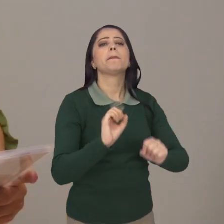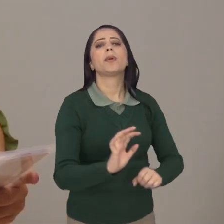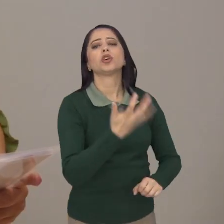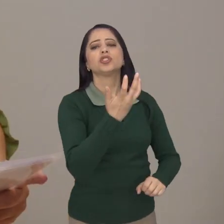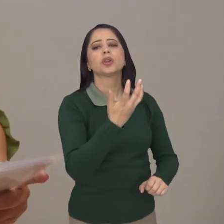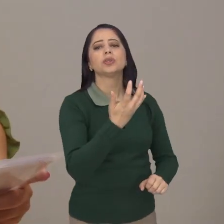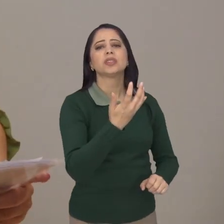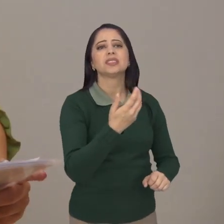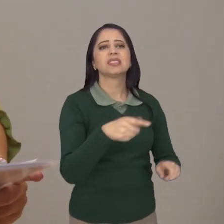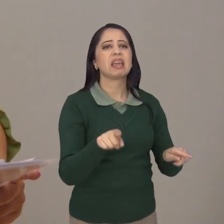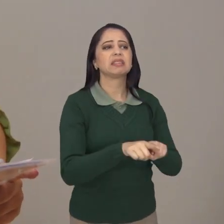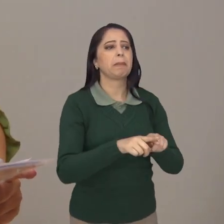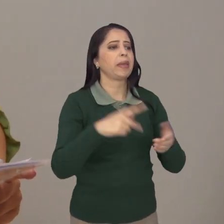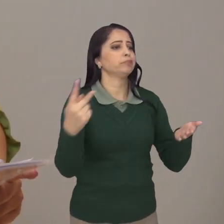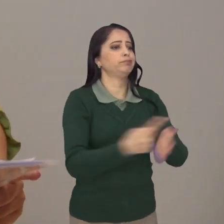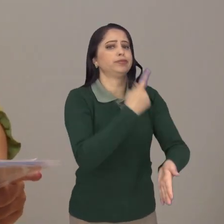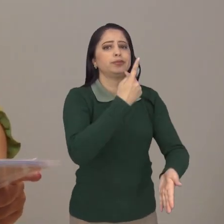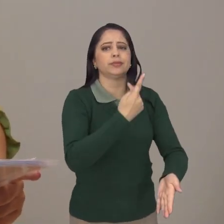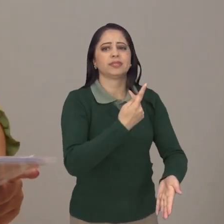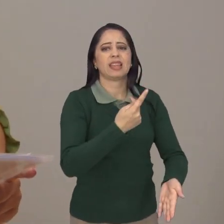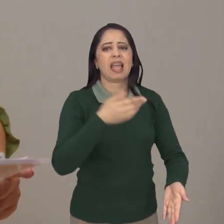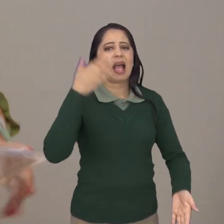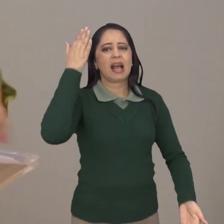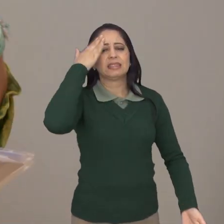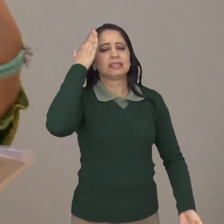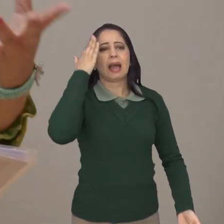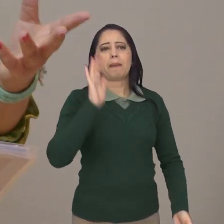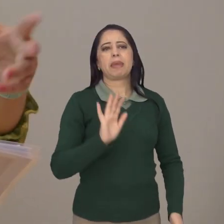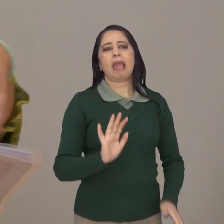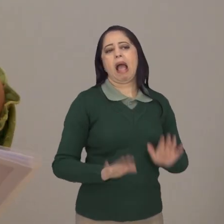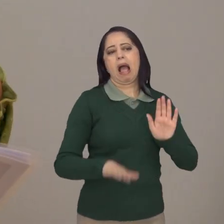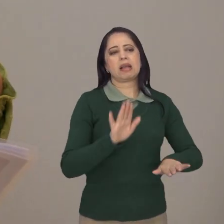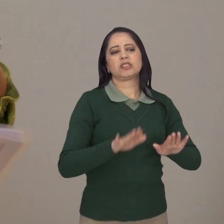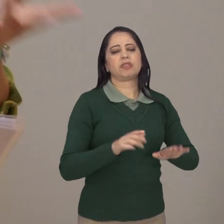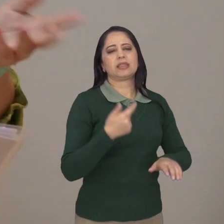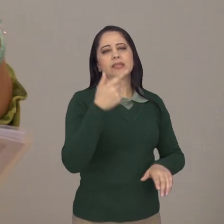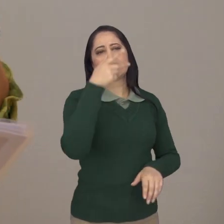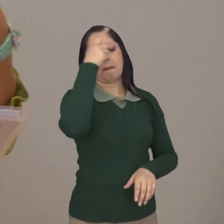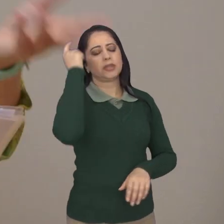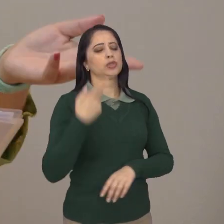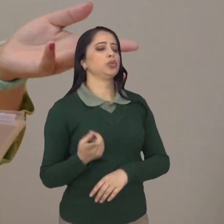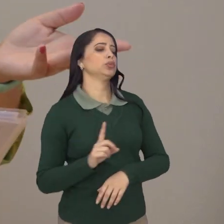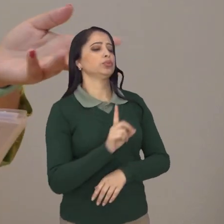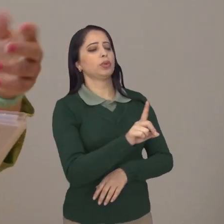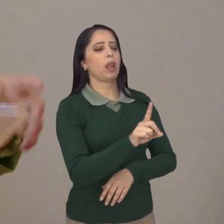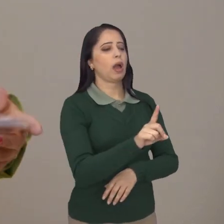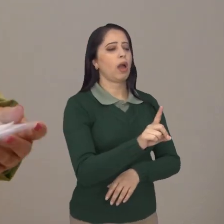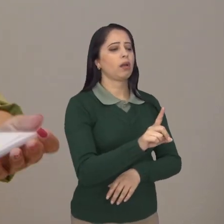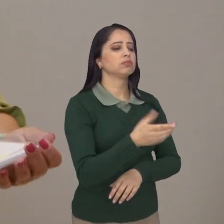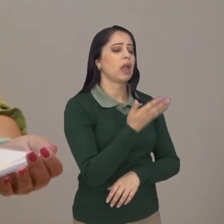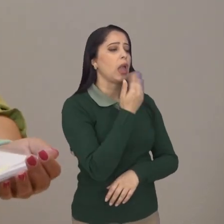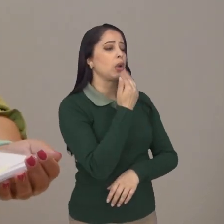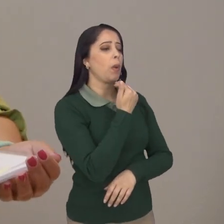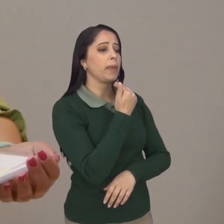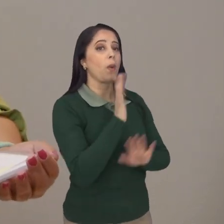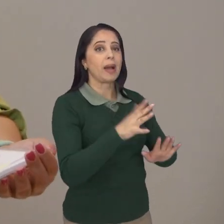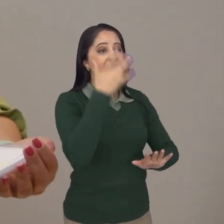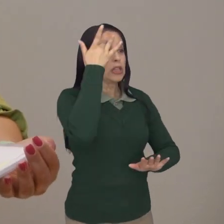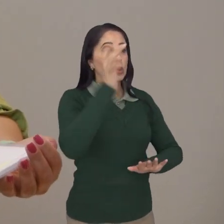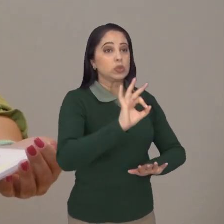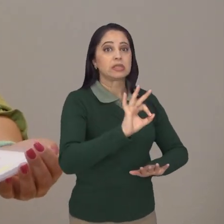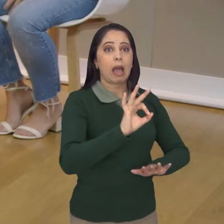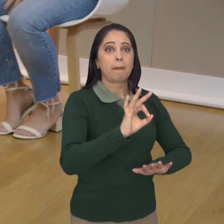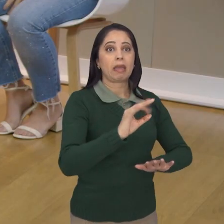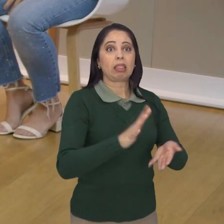uma exposição acidental. De repente a pessoa está num lugar e ela nem sabe, nem imagina que tem alergia. E aí quais os